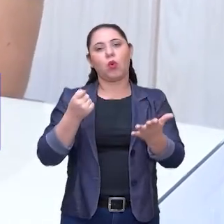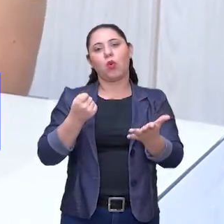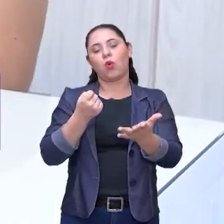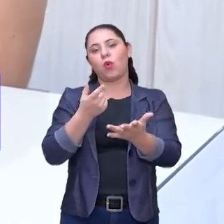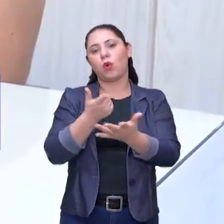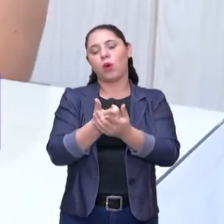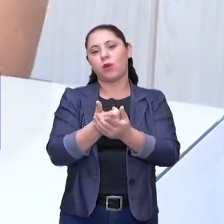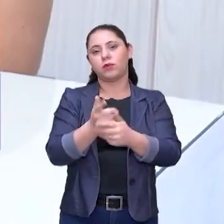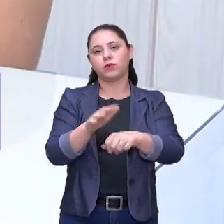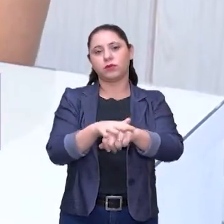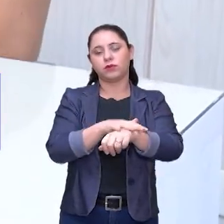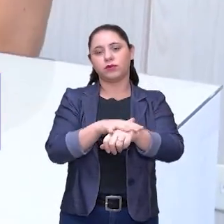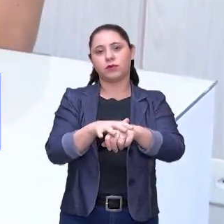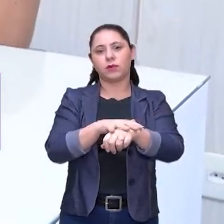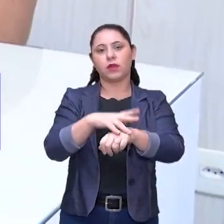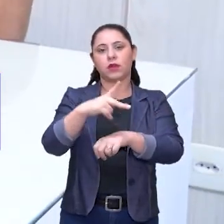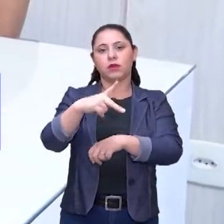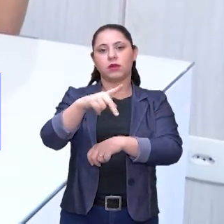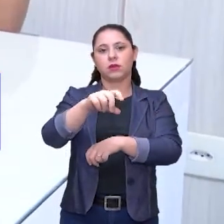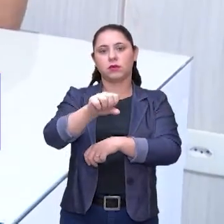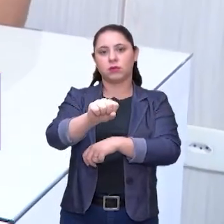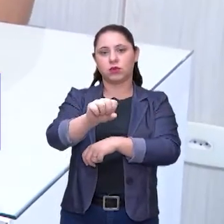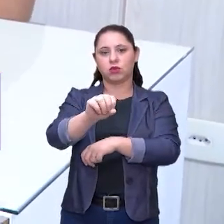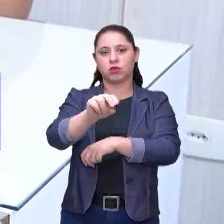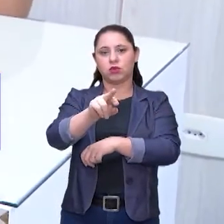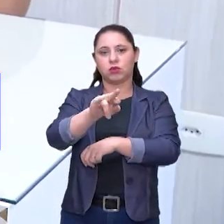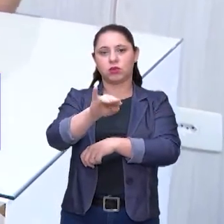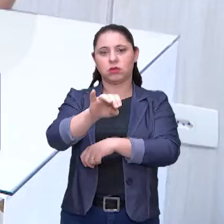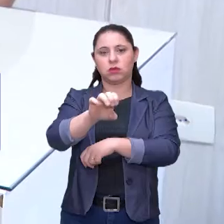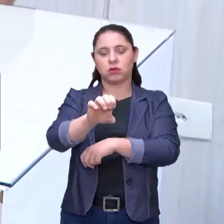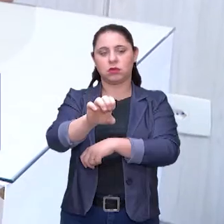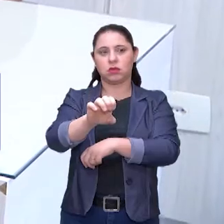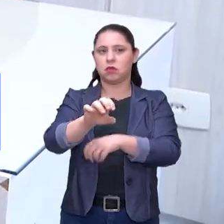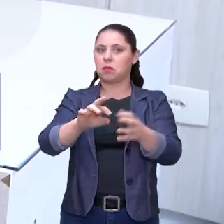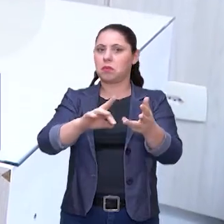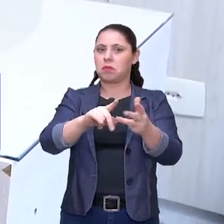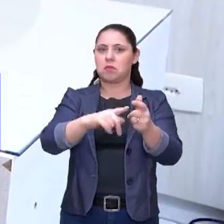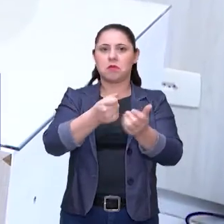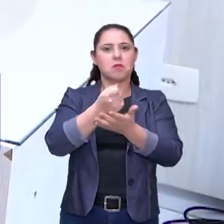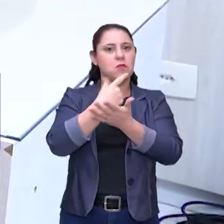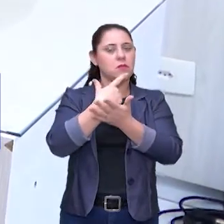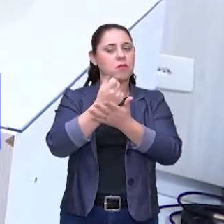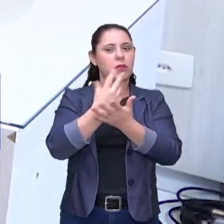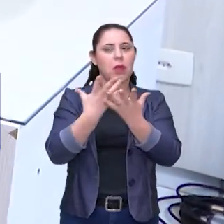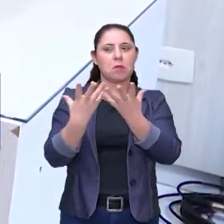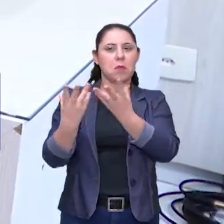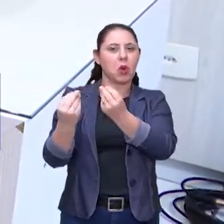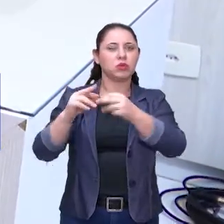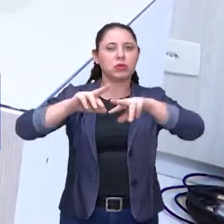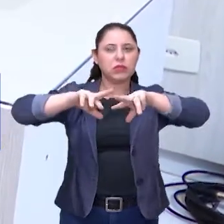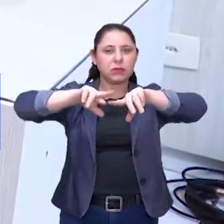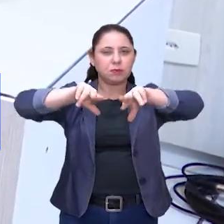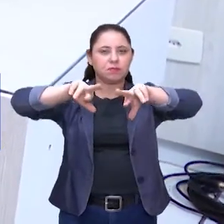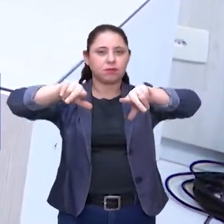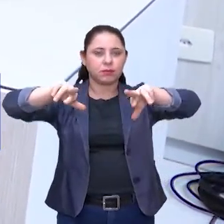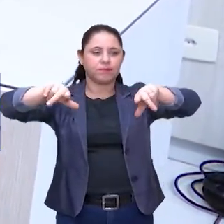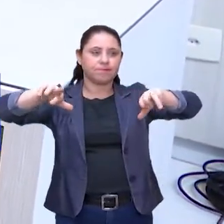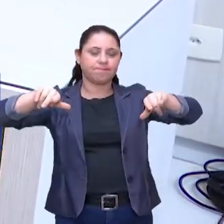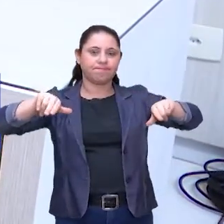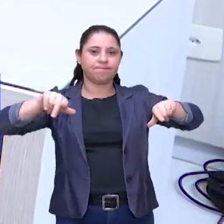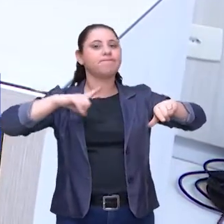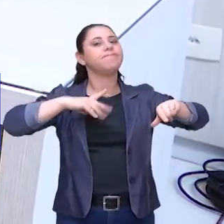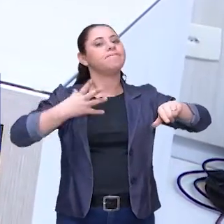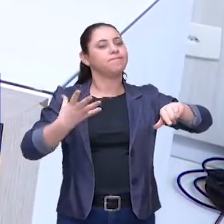geralmente que começou, a era dos imunobiológicos começou dentro da dermatologia com a psoríase, né? E hoje tem